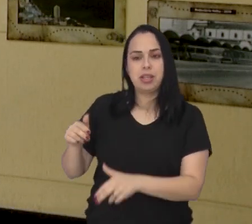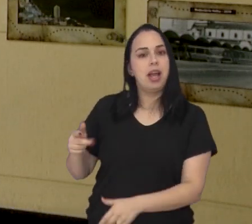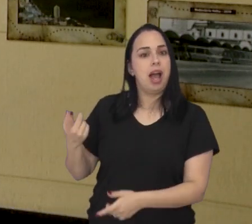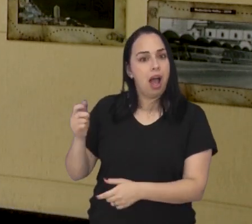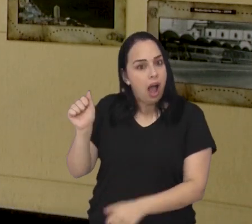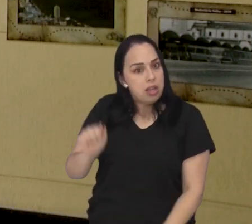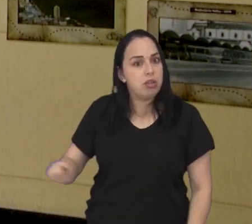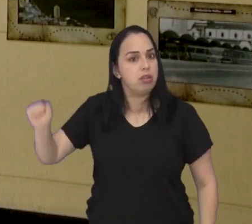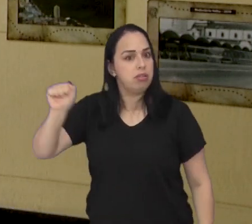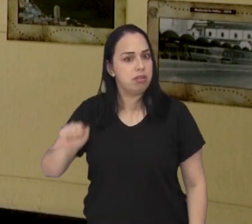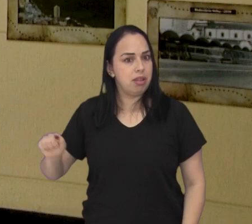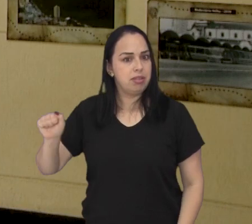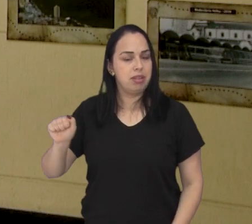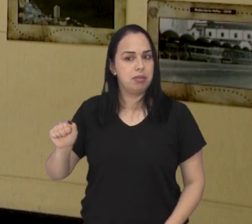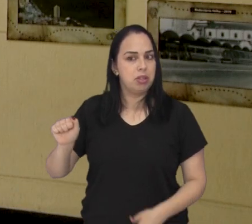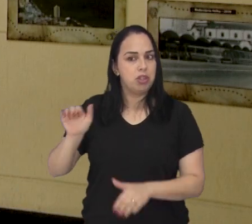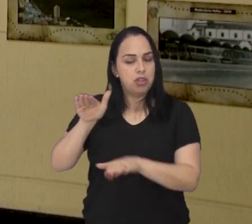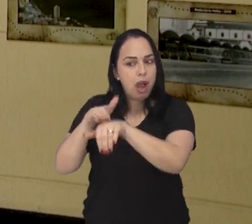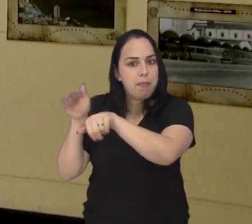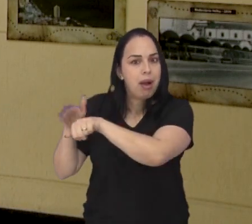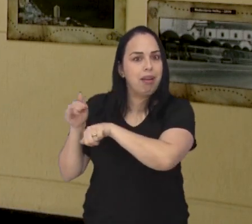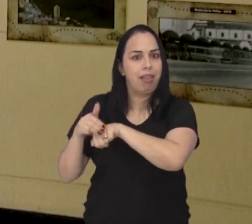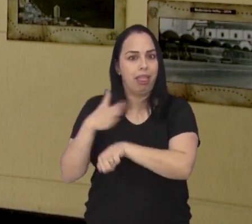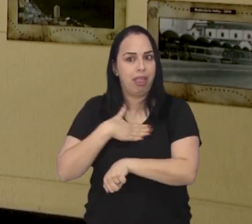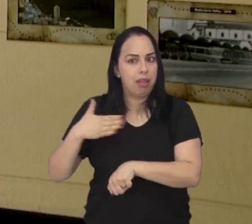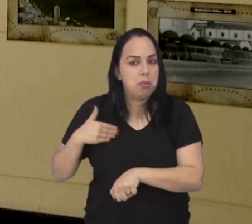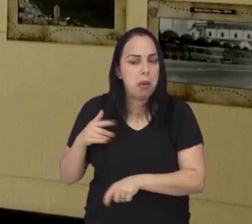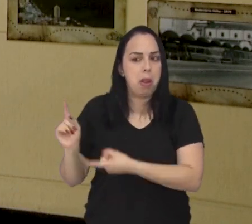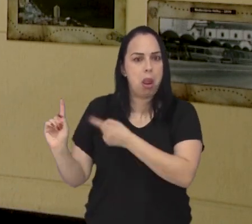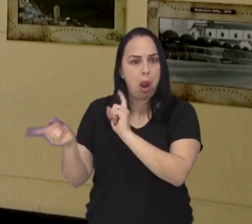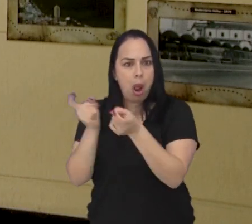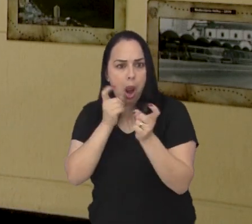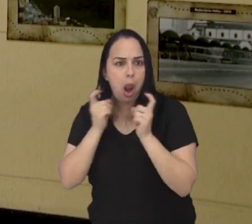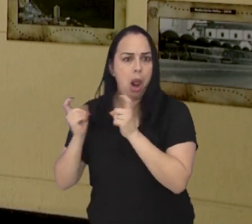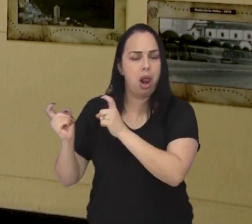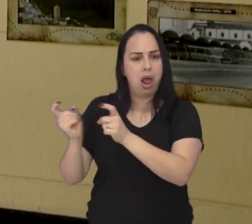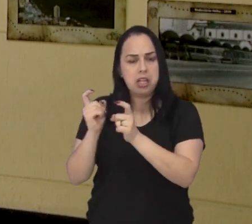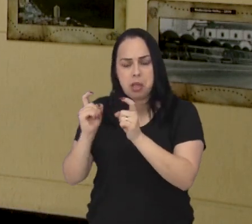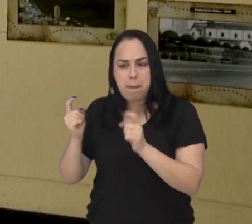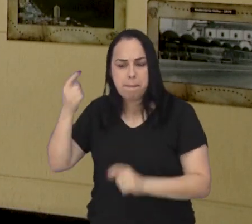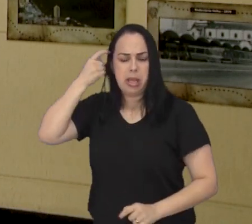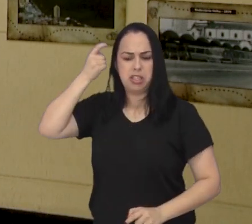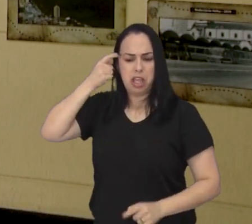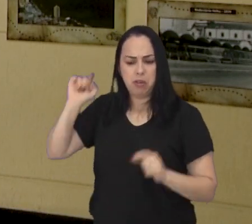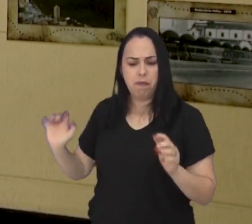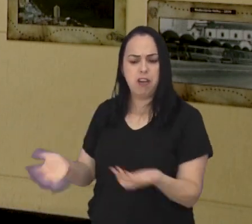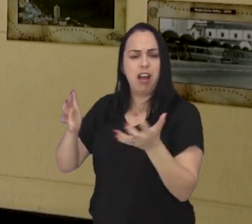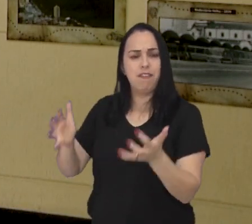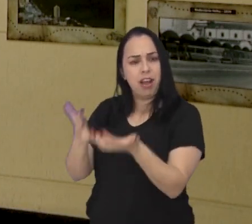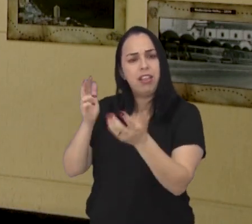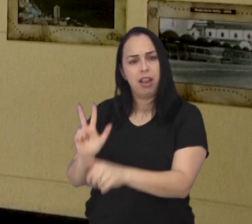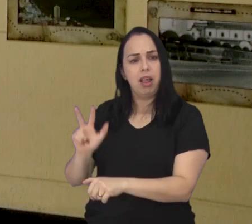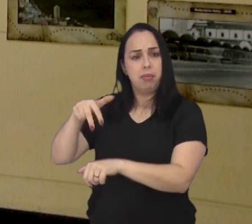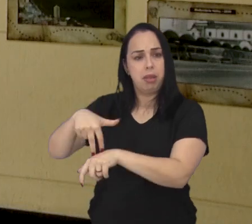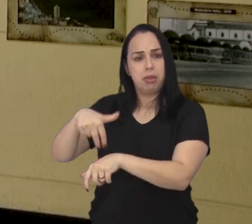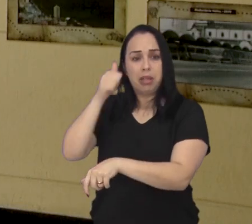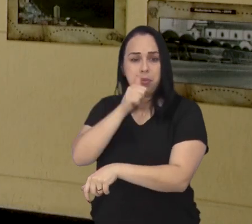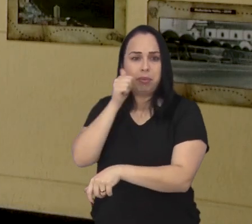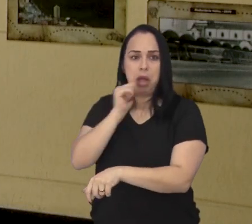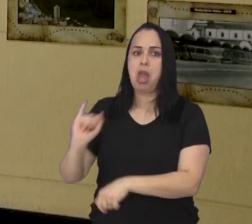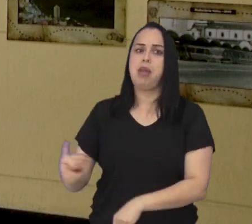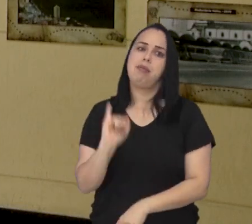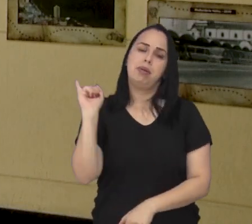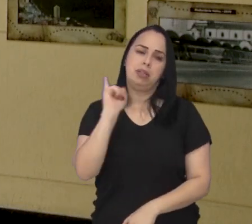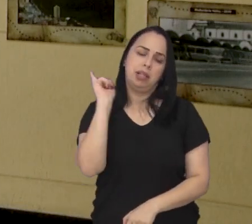essa ação da An Vale das primeiras damas né se reunir né nesse fortalecimento das mulheres aqui da nossa